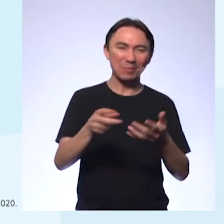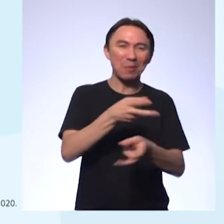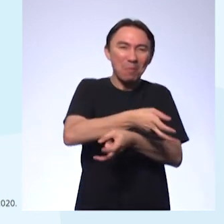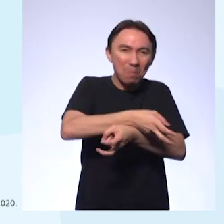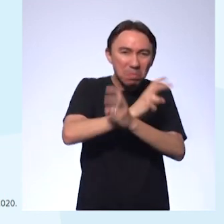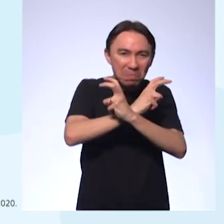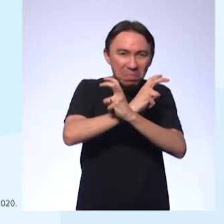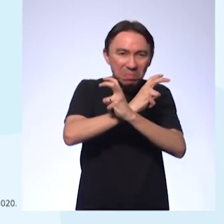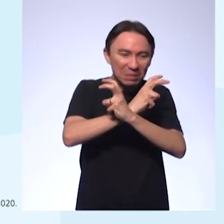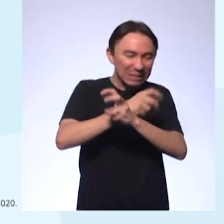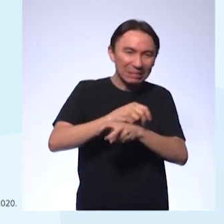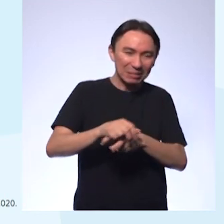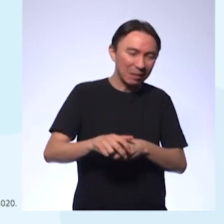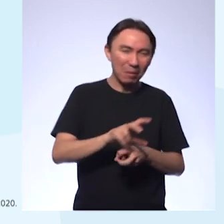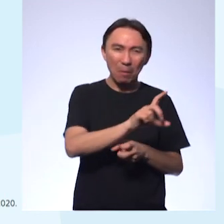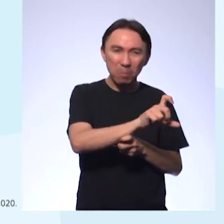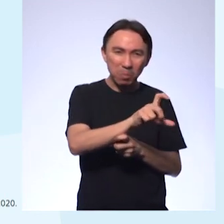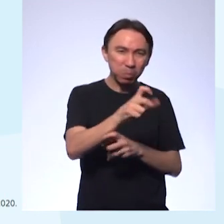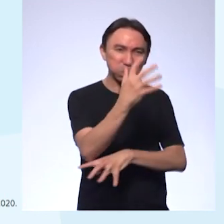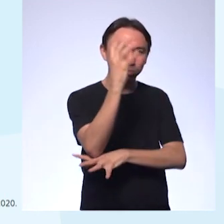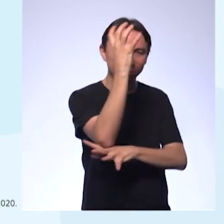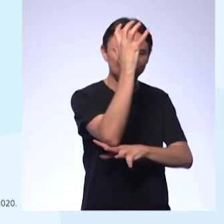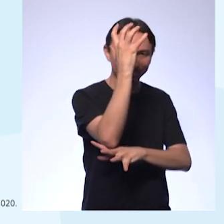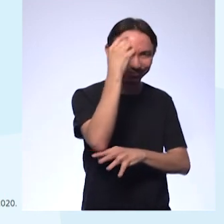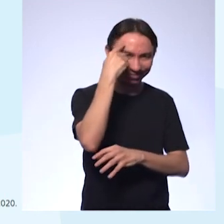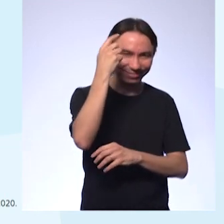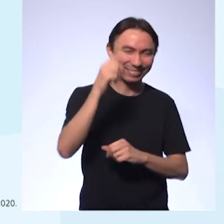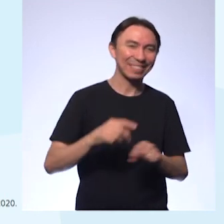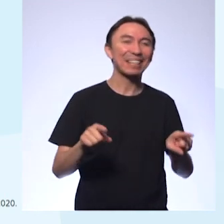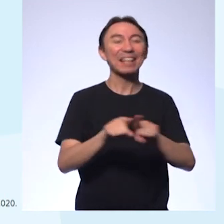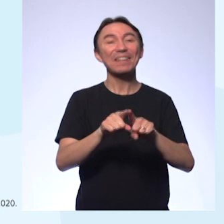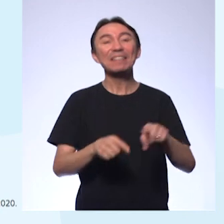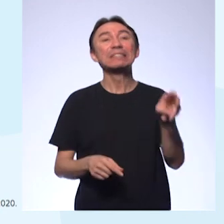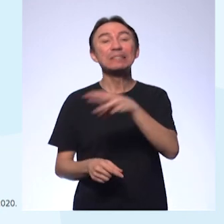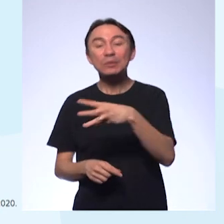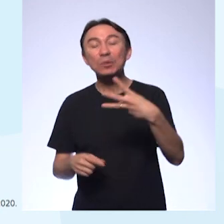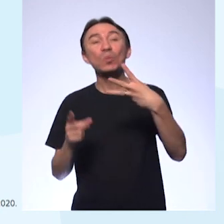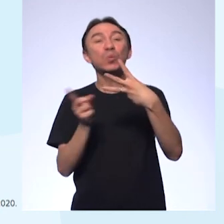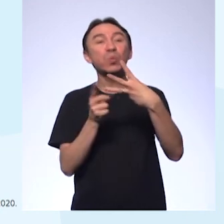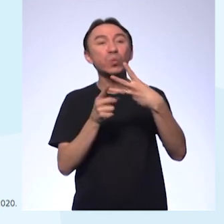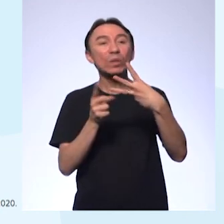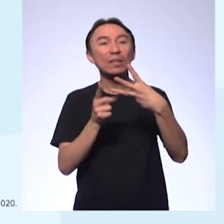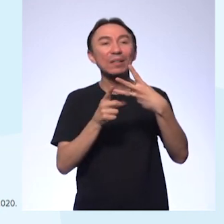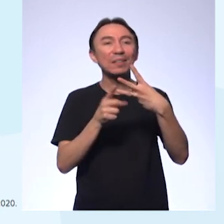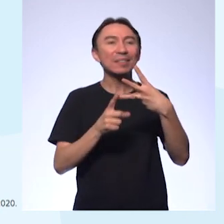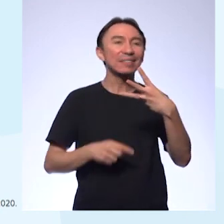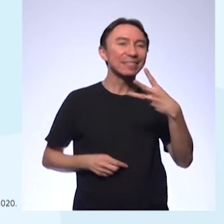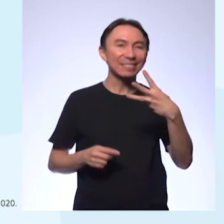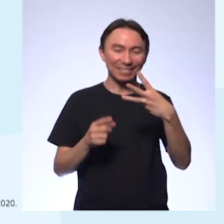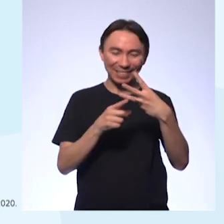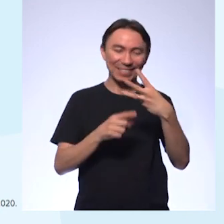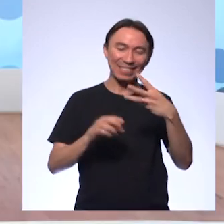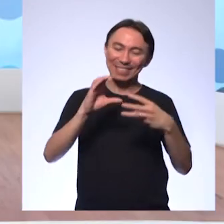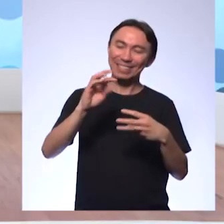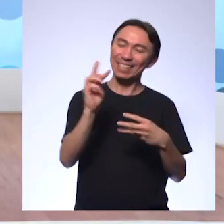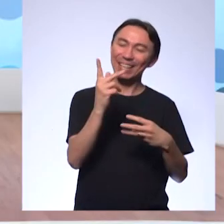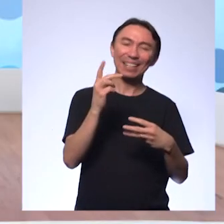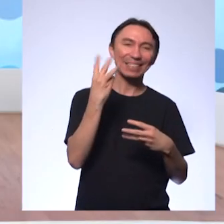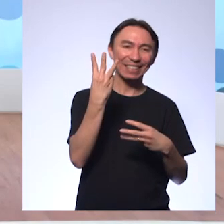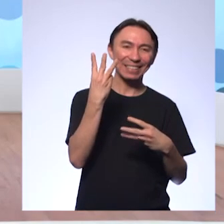está com CH3 do lado oposto, ele é utilizado para medicamentos e polímeros. Só para vocês